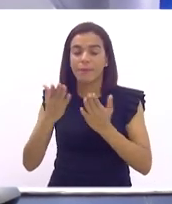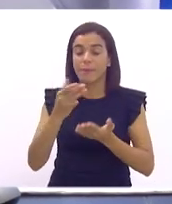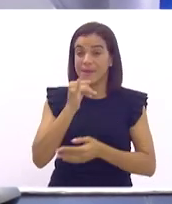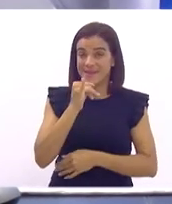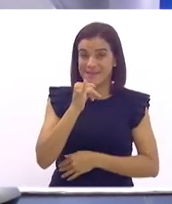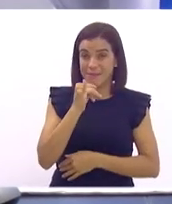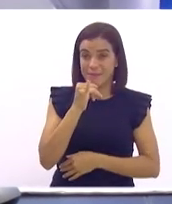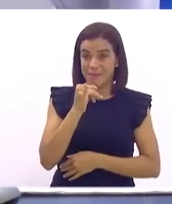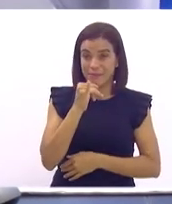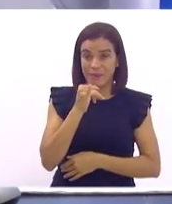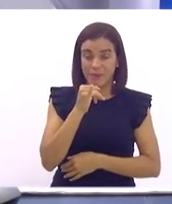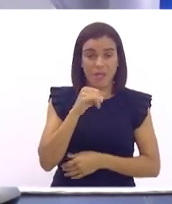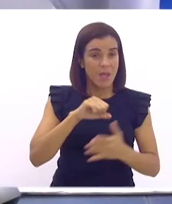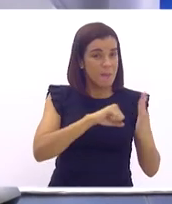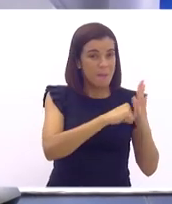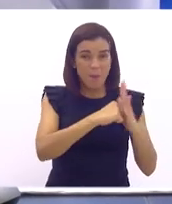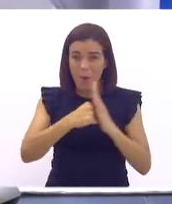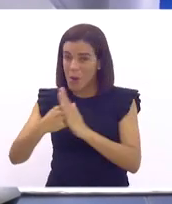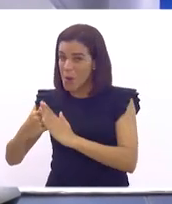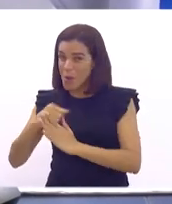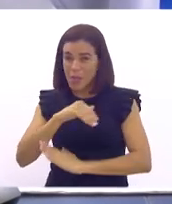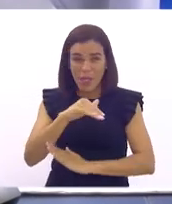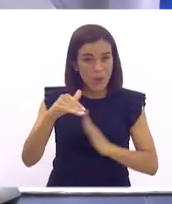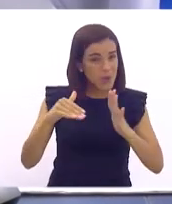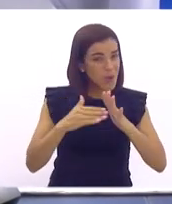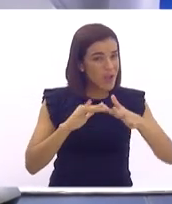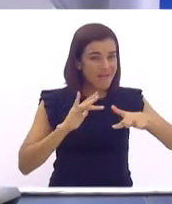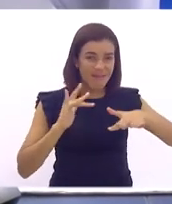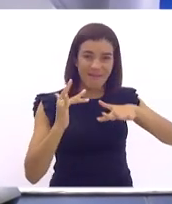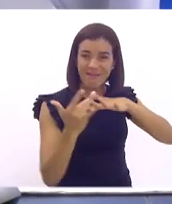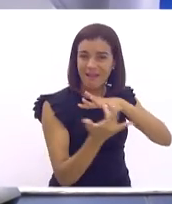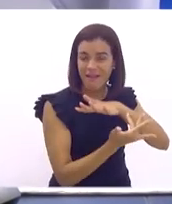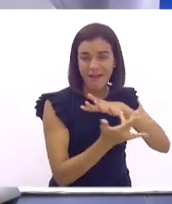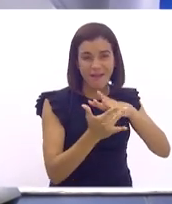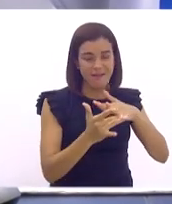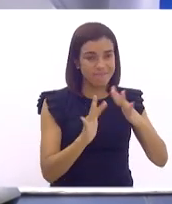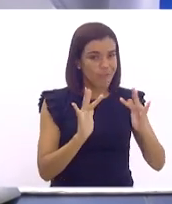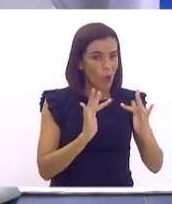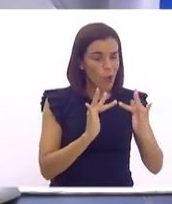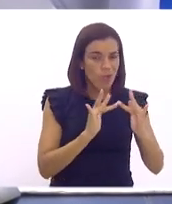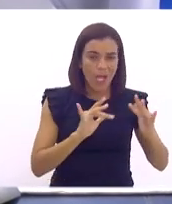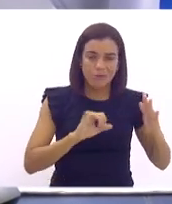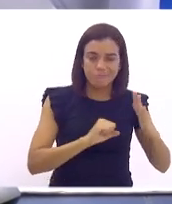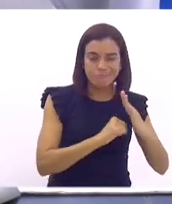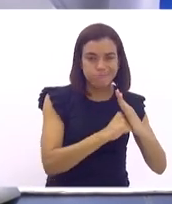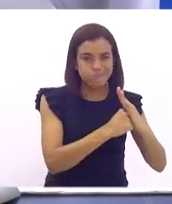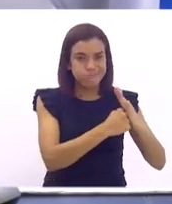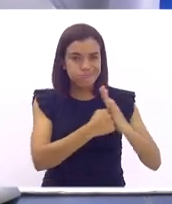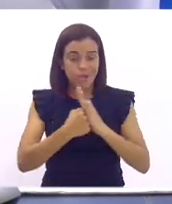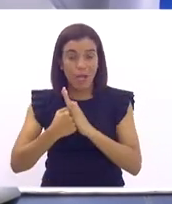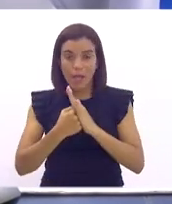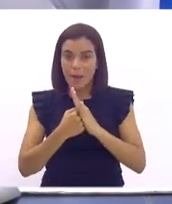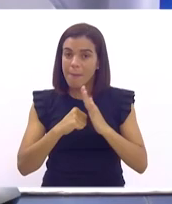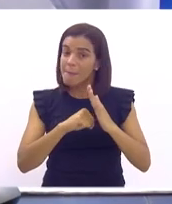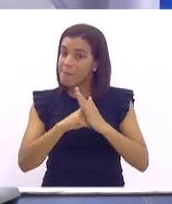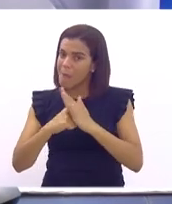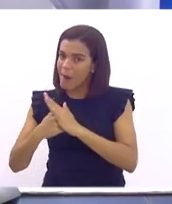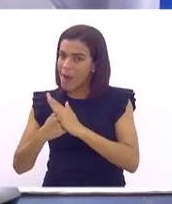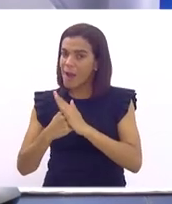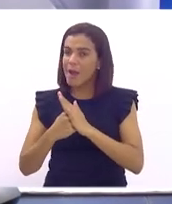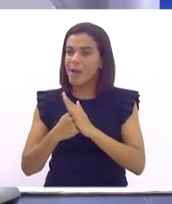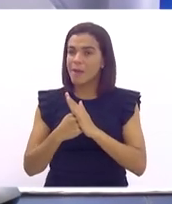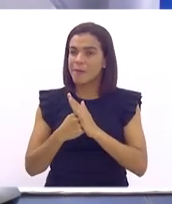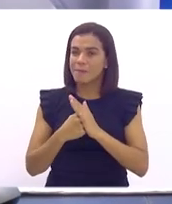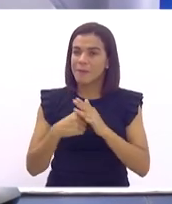diz assim, ó, sai do ar de todos os seus contatos. Perfeito, né? Mas, para sair do ar, talvez você tenha que